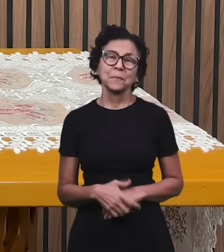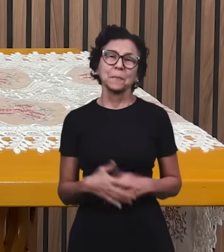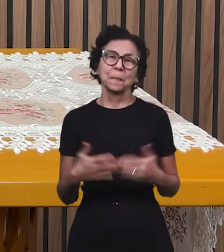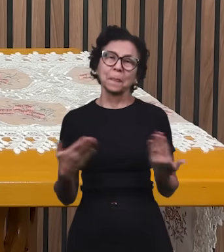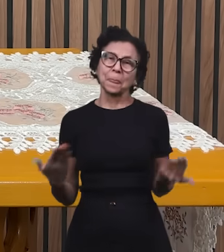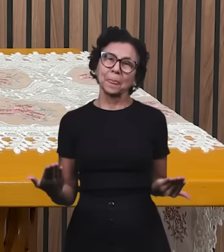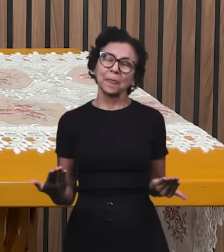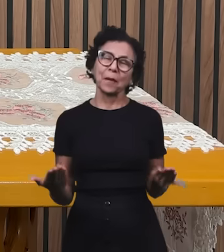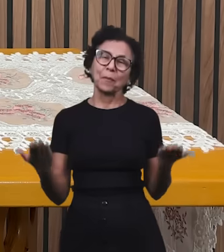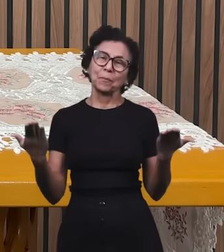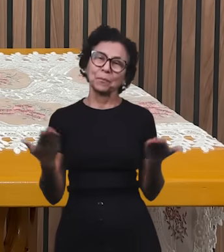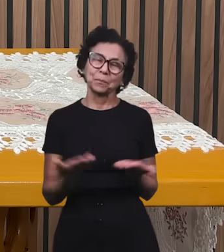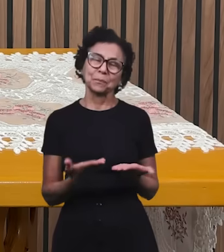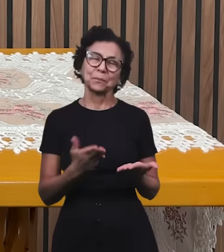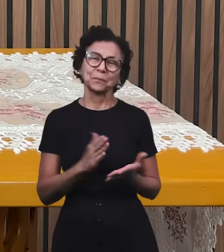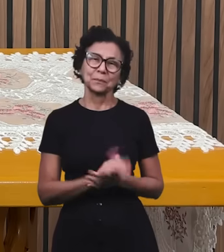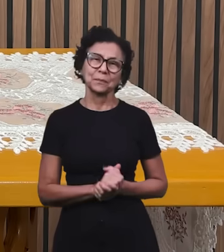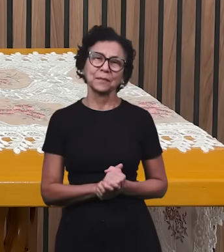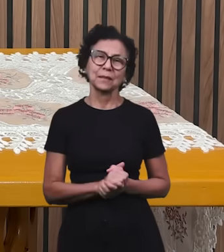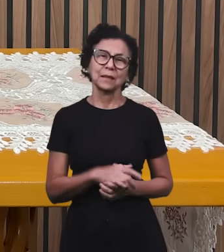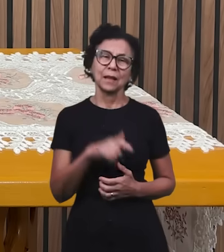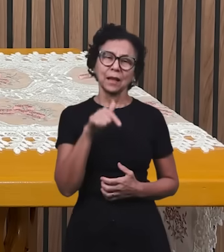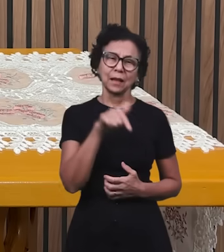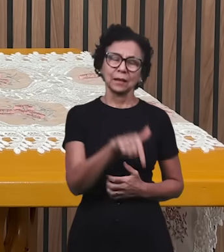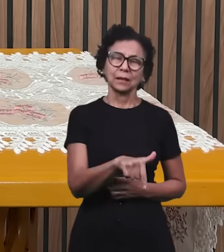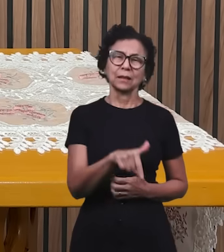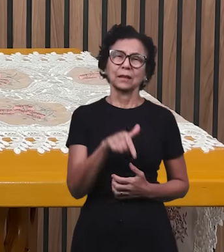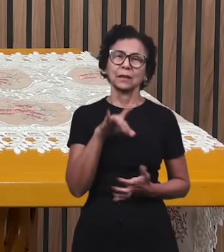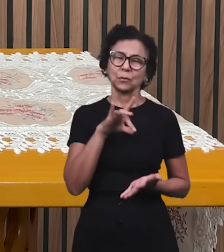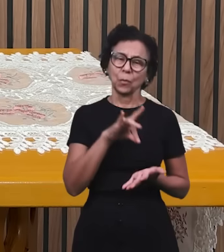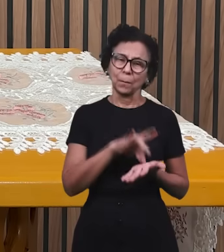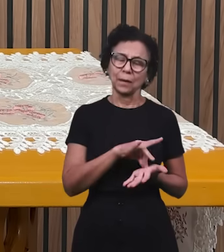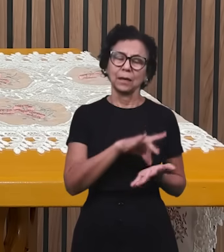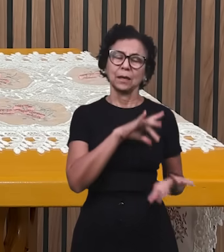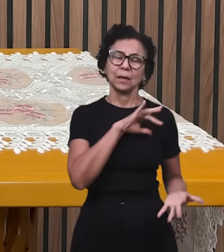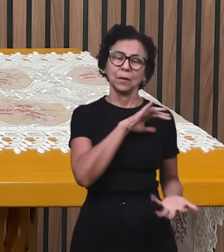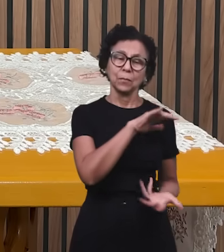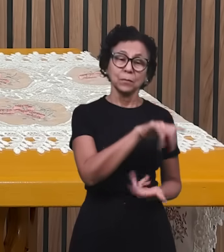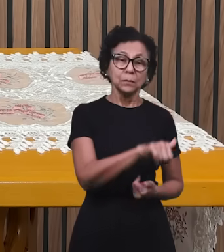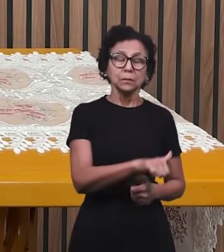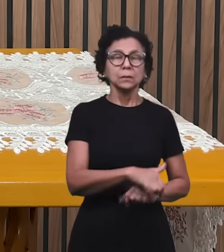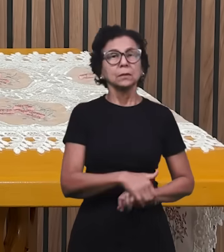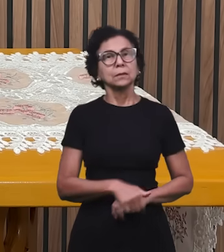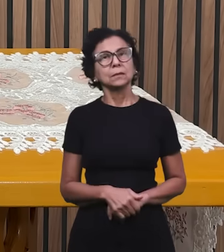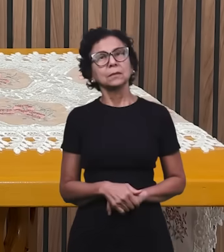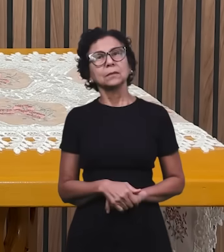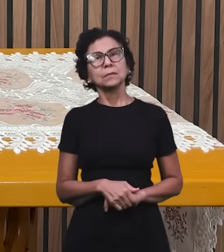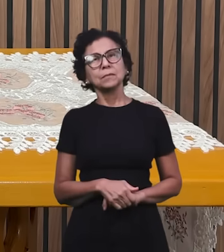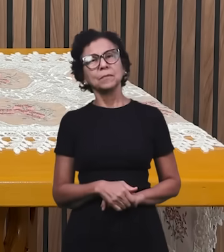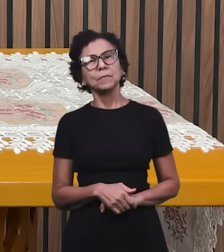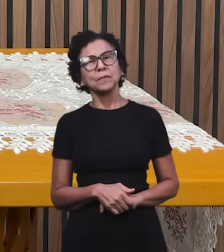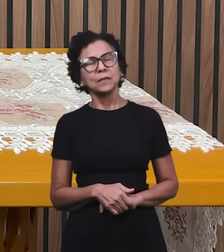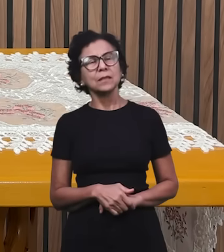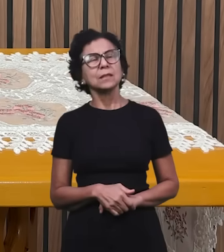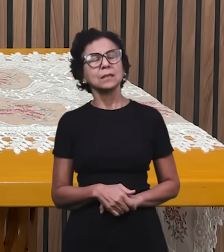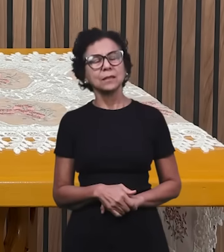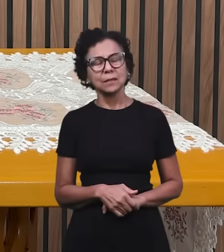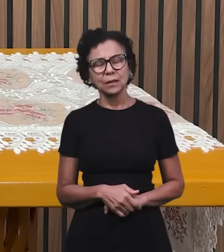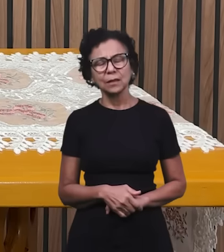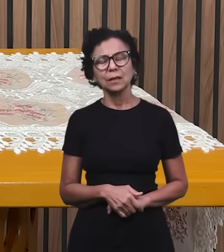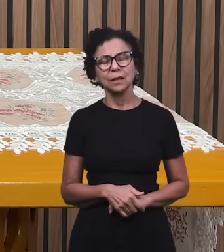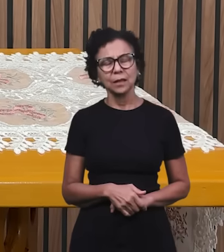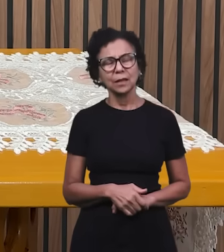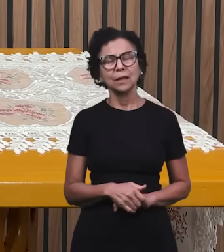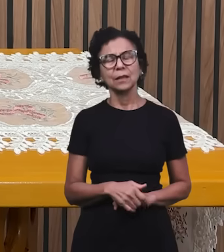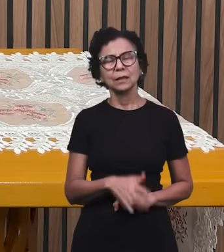na vida material, nessa vida secular, alguém que chega antes, que toma o